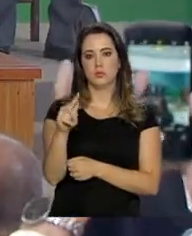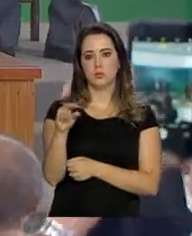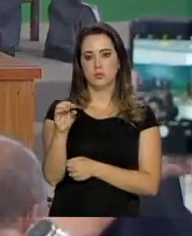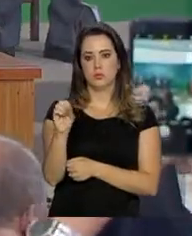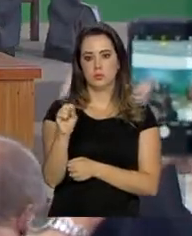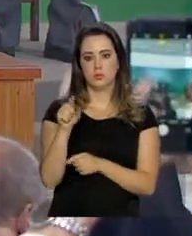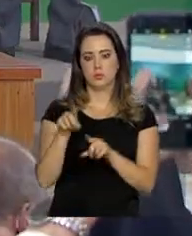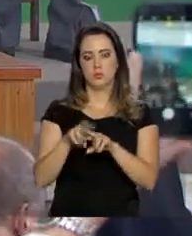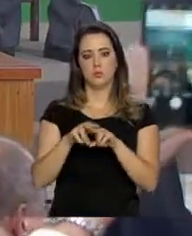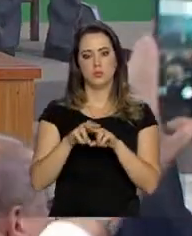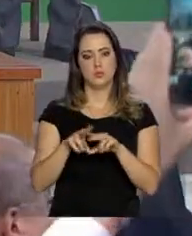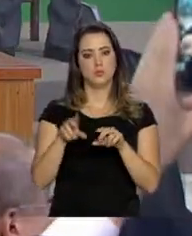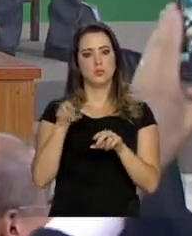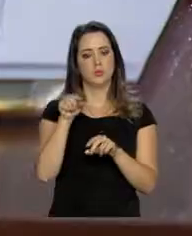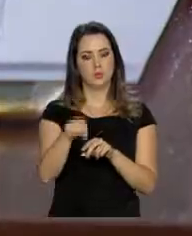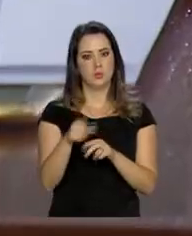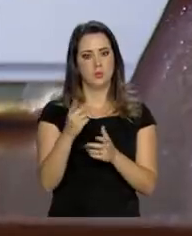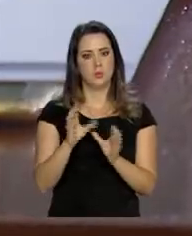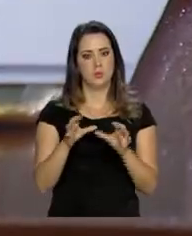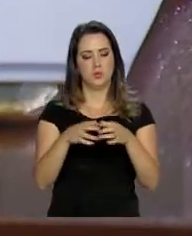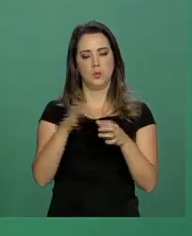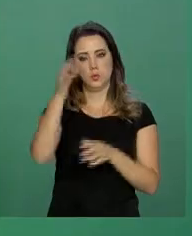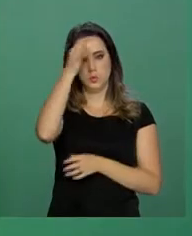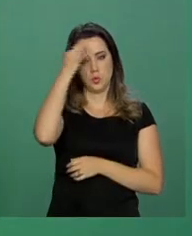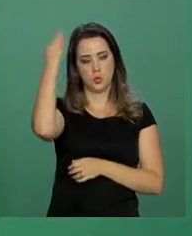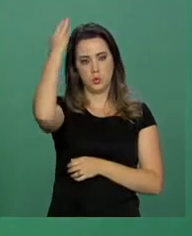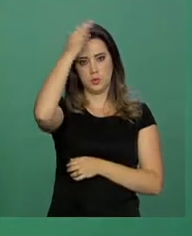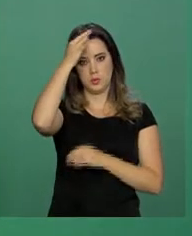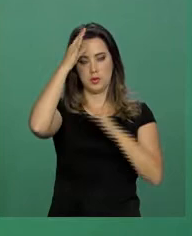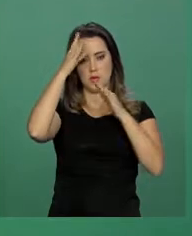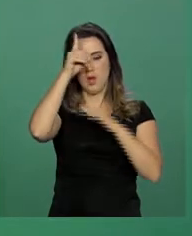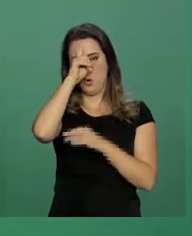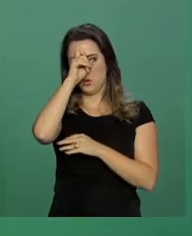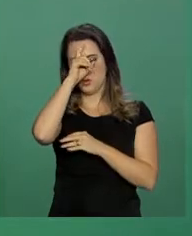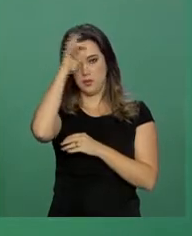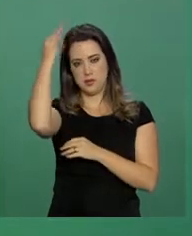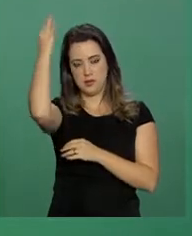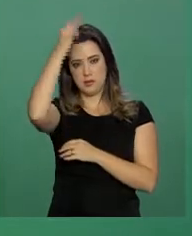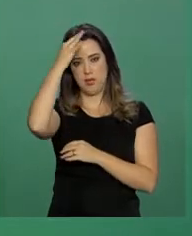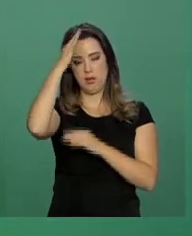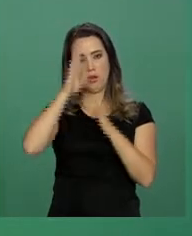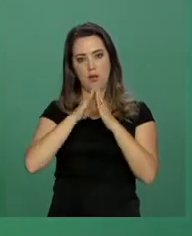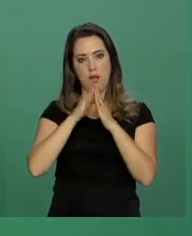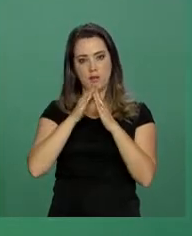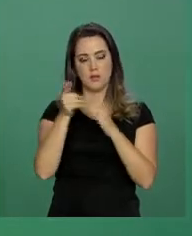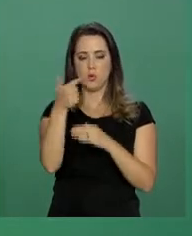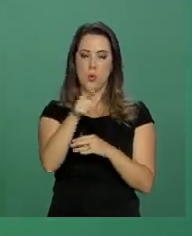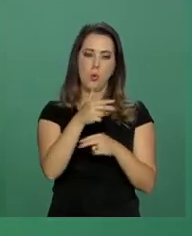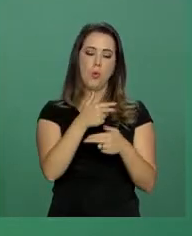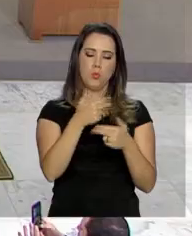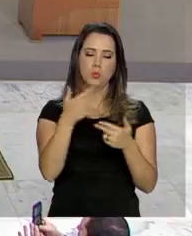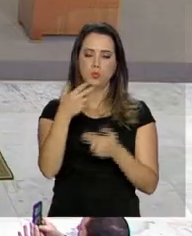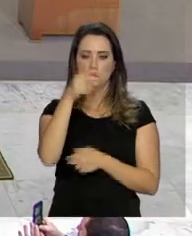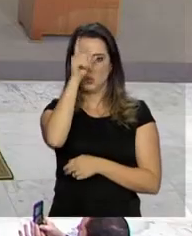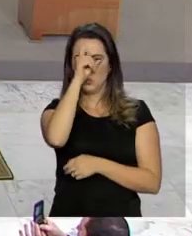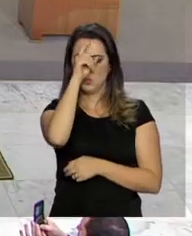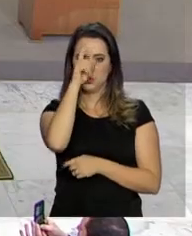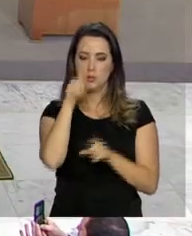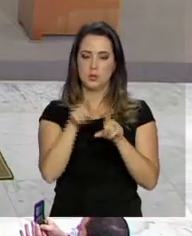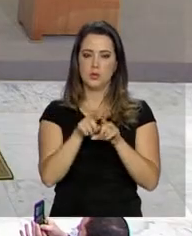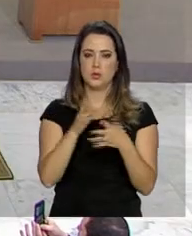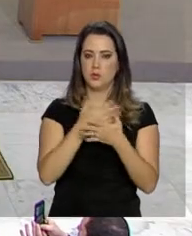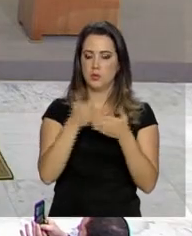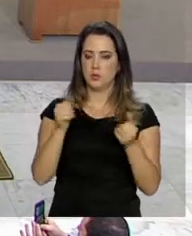de serviço fgts para santa casas e hospitais filantrópicos a medida deve fortalecer o setor e melhorar